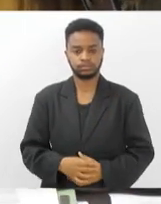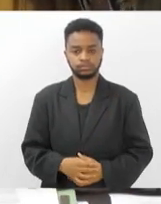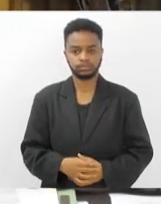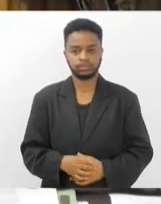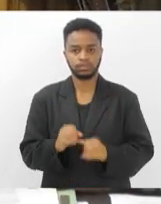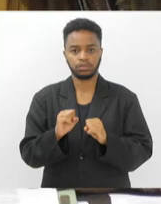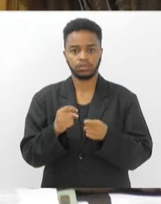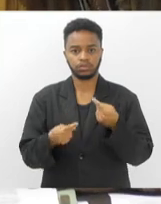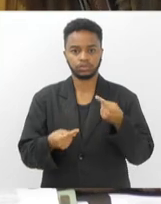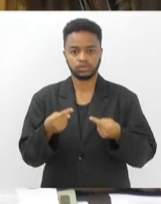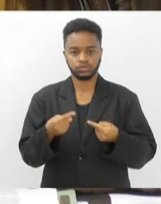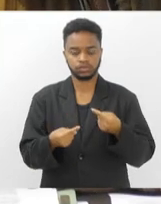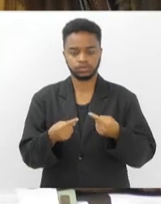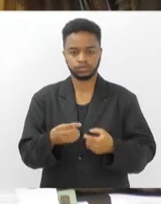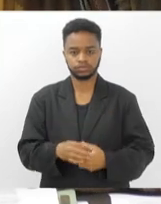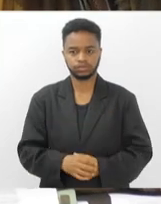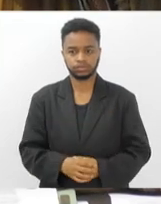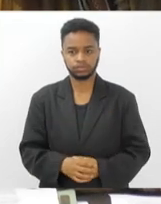para discutir.